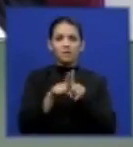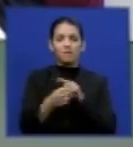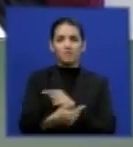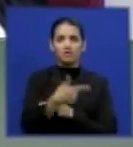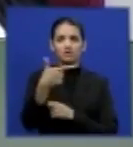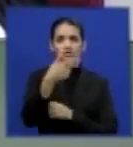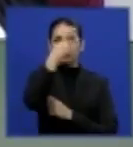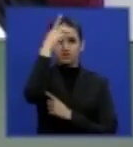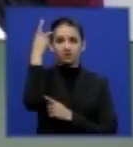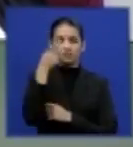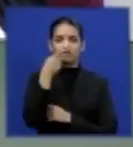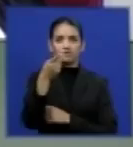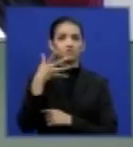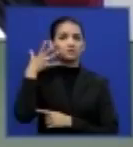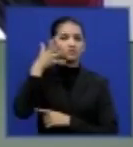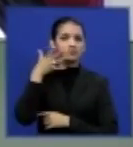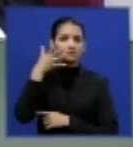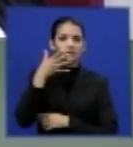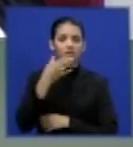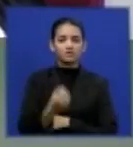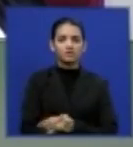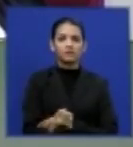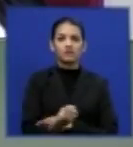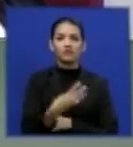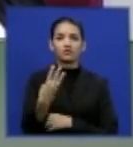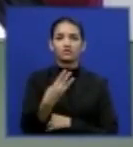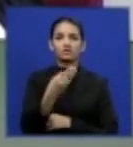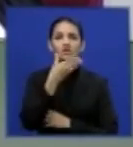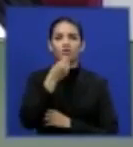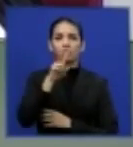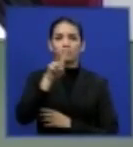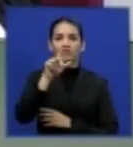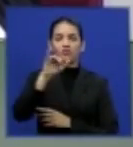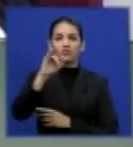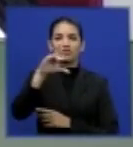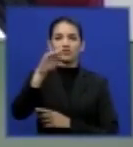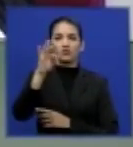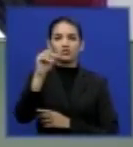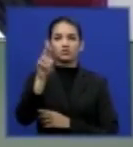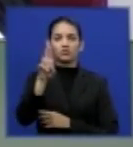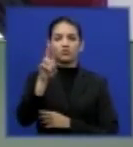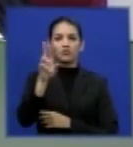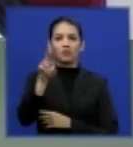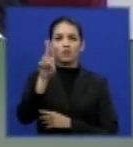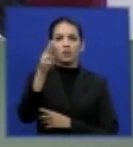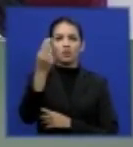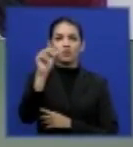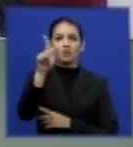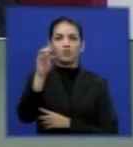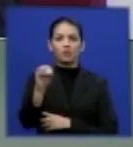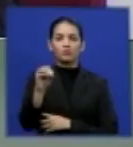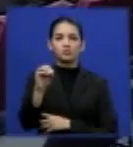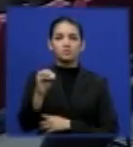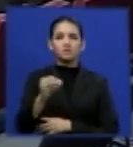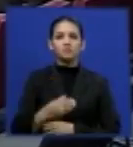portanto. Depois falará o doutor Vitor Hugo Burco e, em seguida,